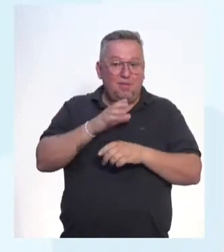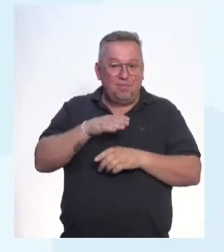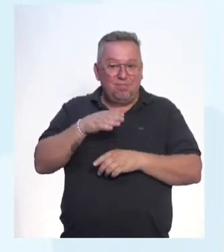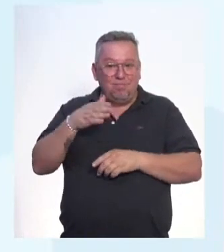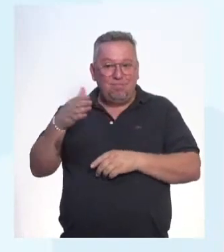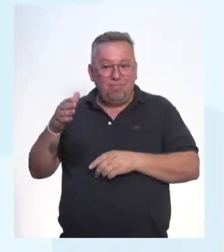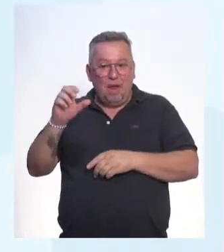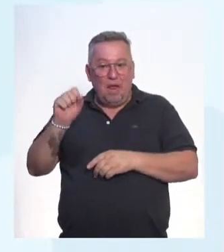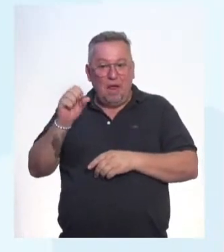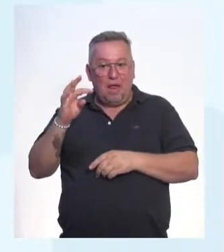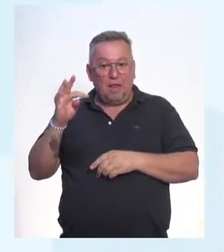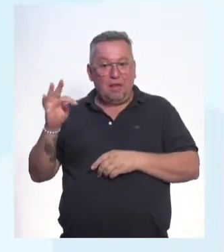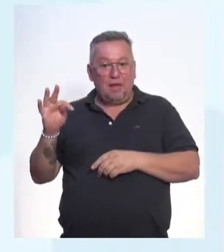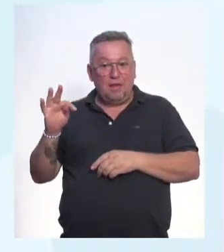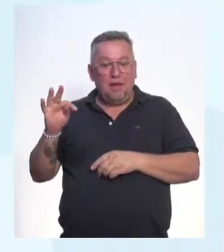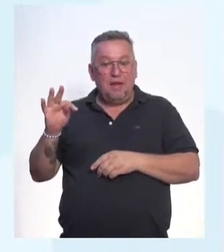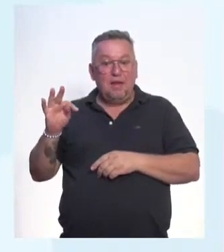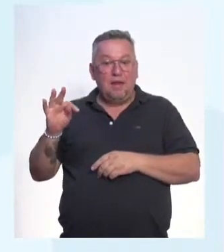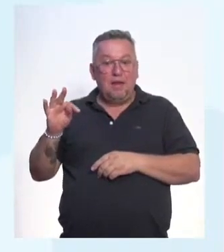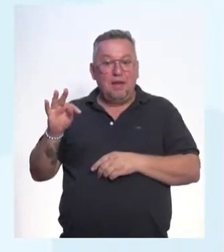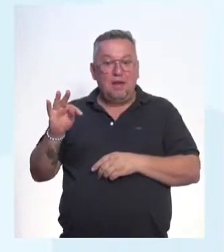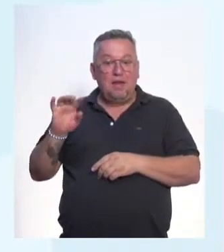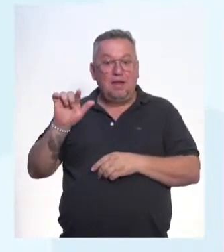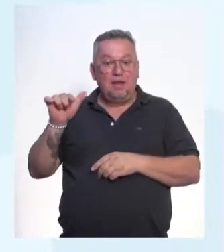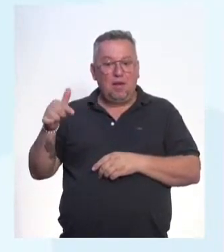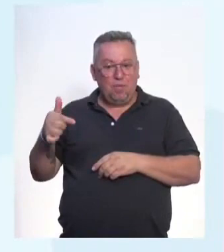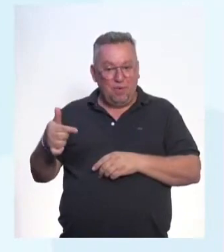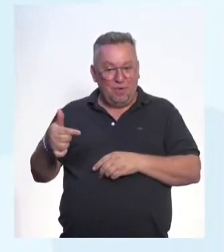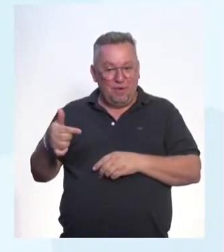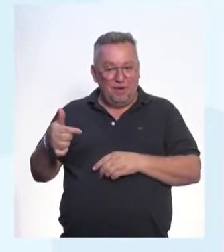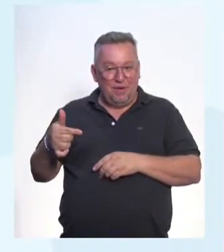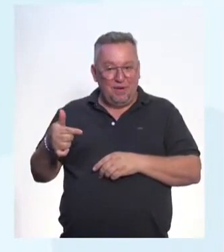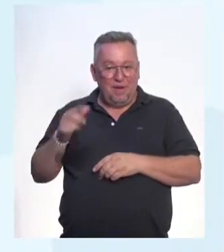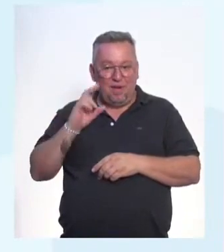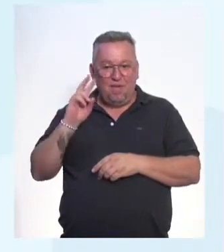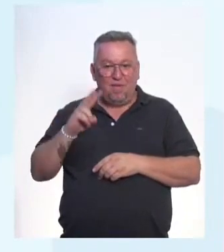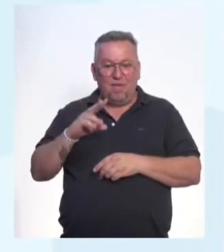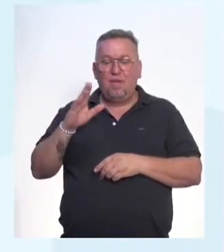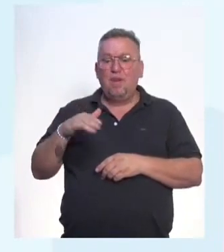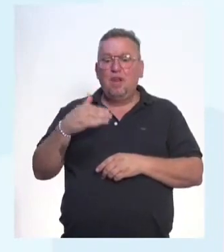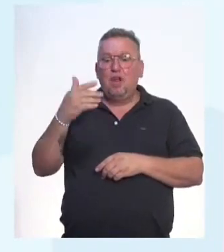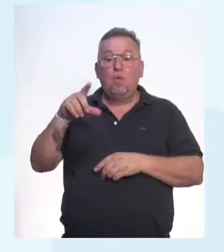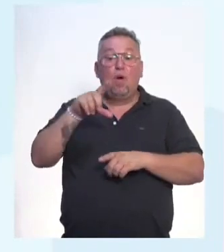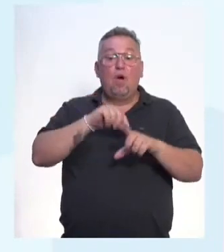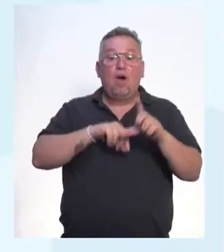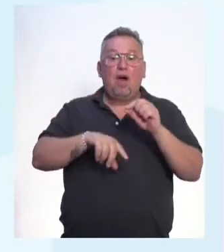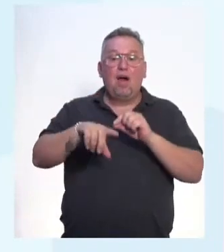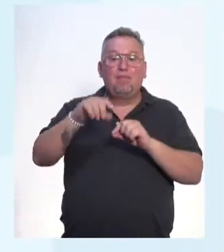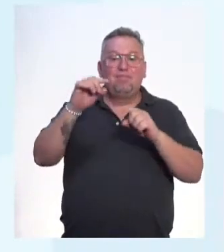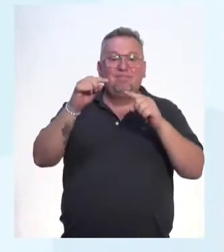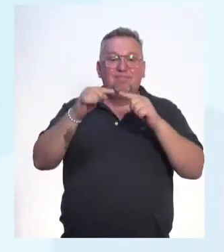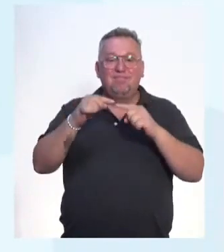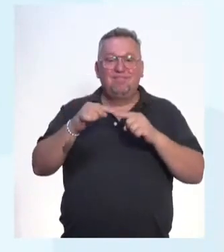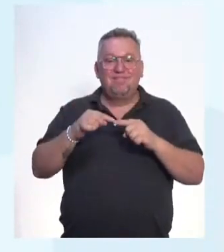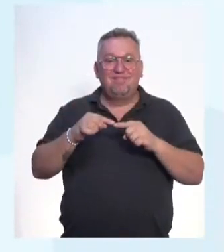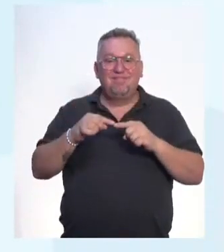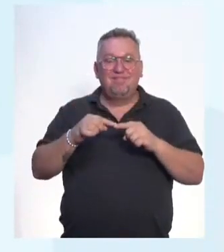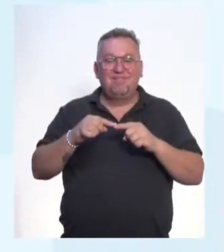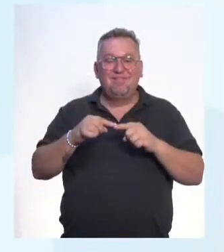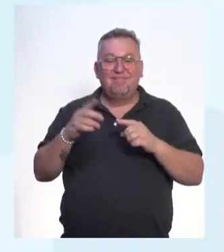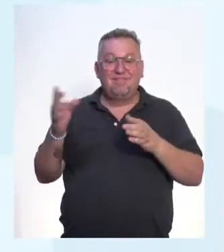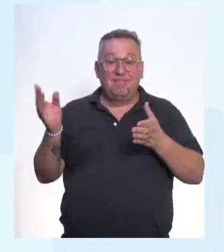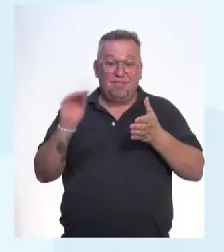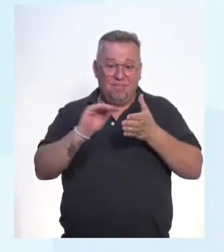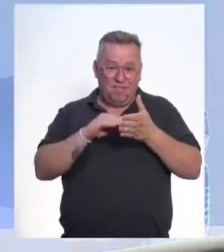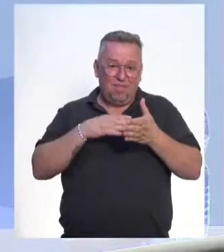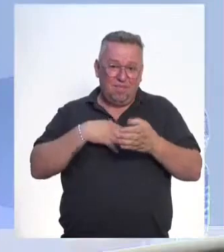lado ST e depois veja em qual alternativa ele se encaixa. E coloca